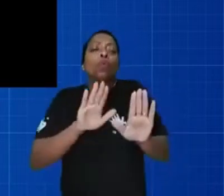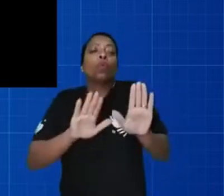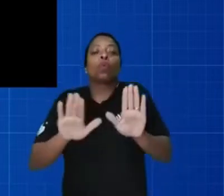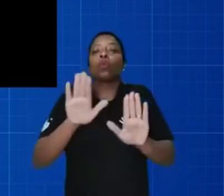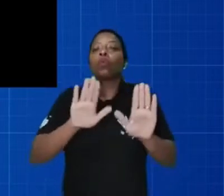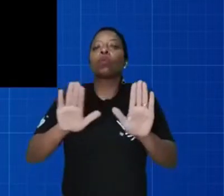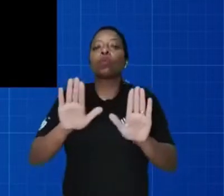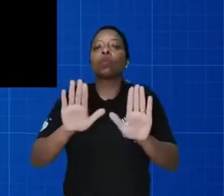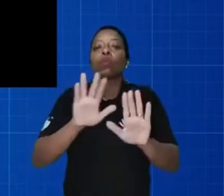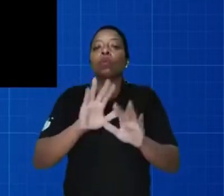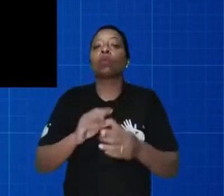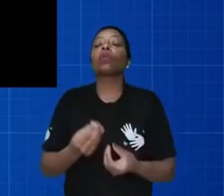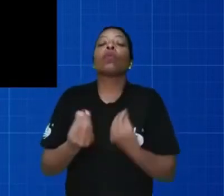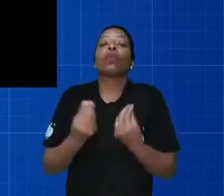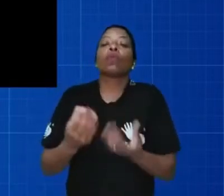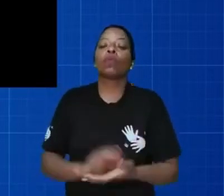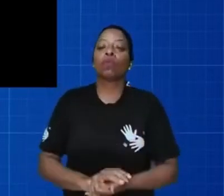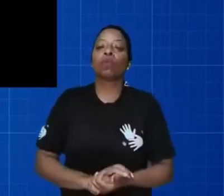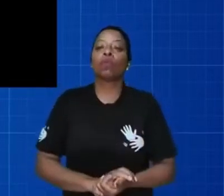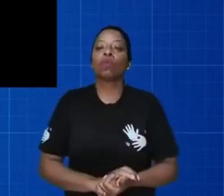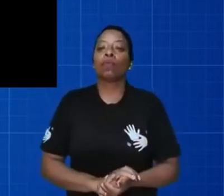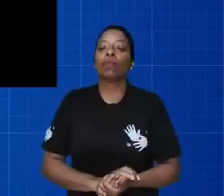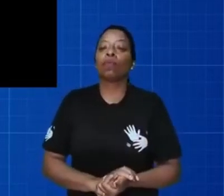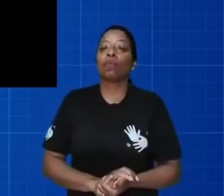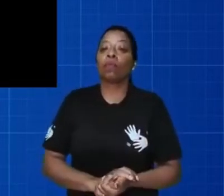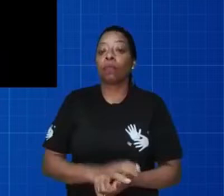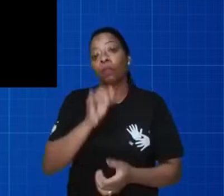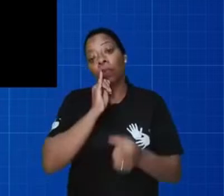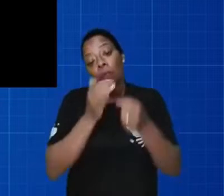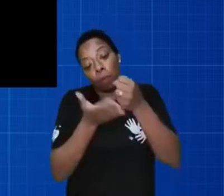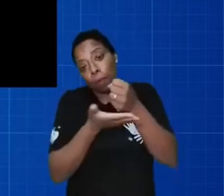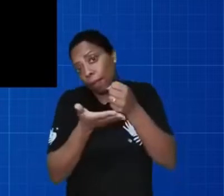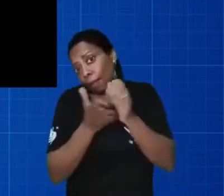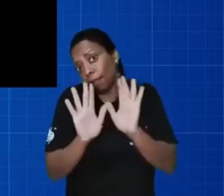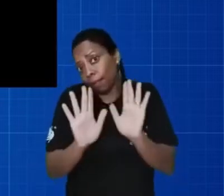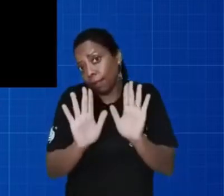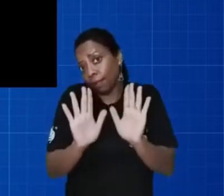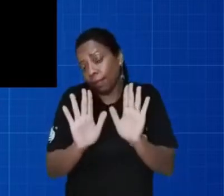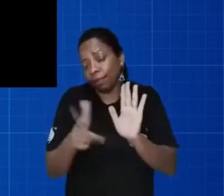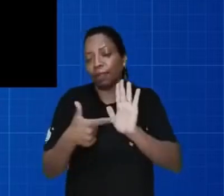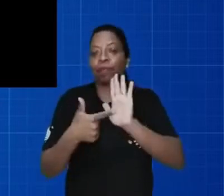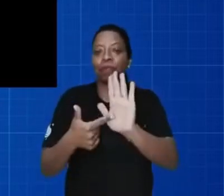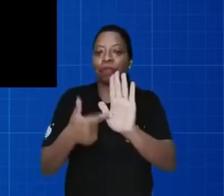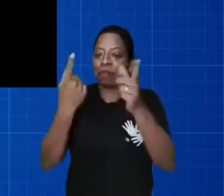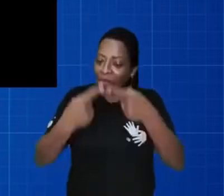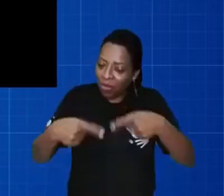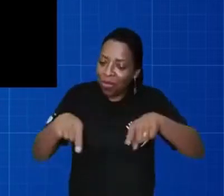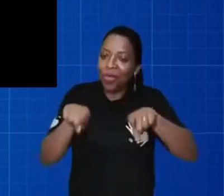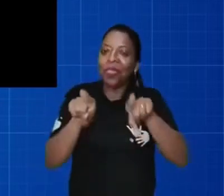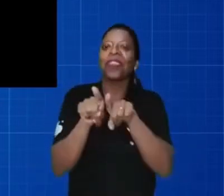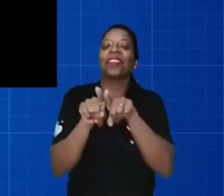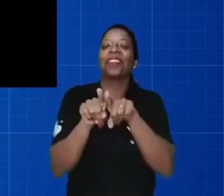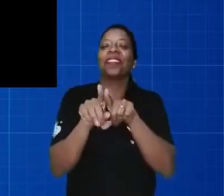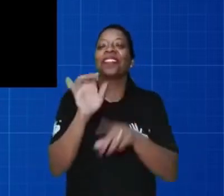né, com a Covid-19? Então, são cuidados básicos, né, que nós chamamos. Mais uma vez, vocês vão perceber